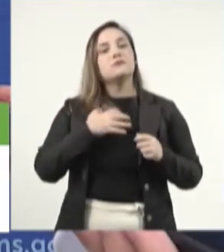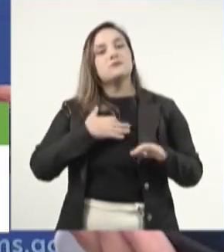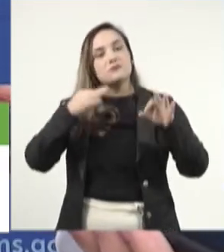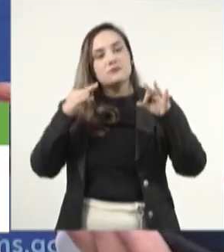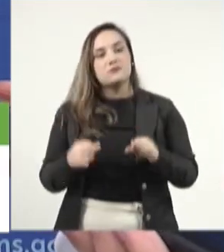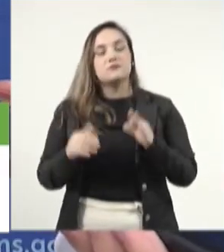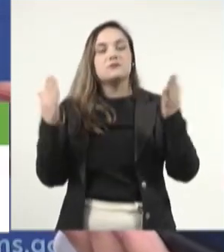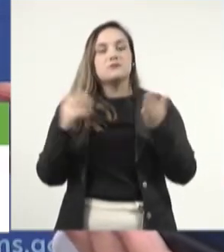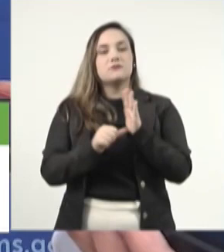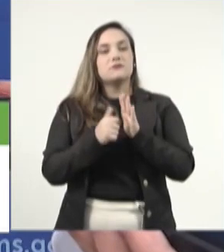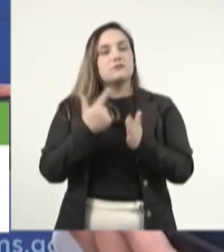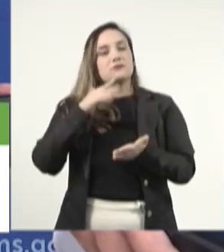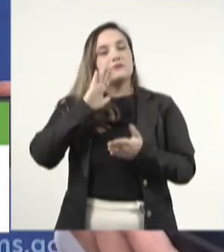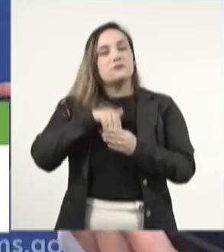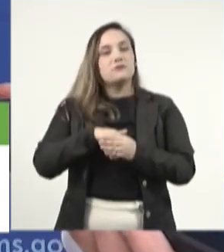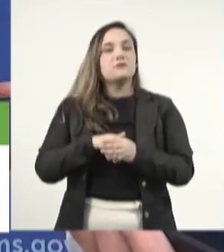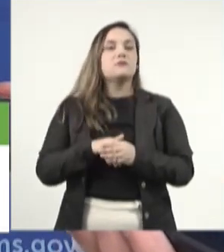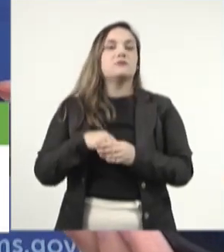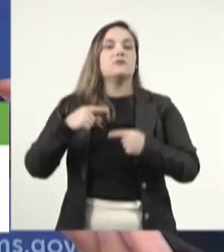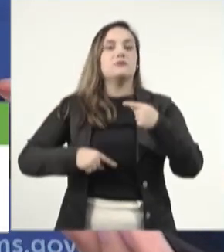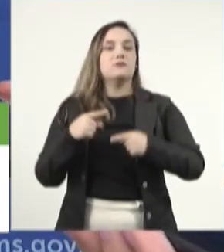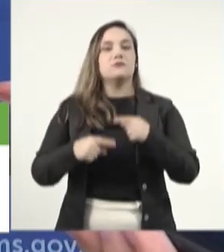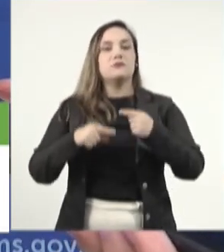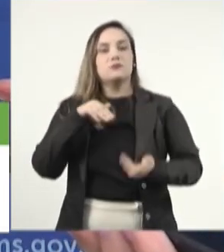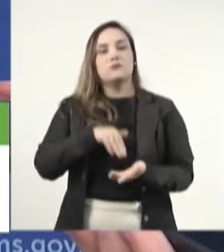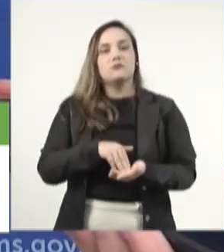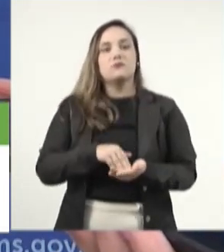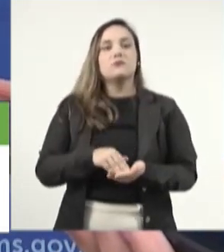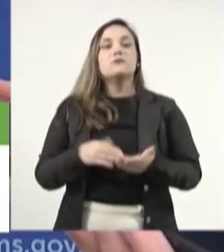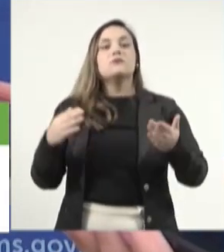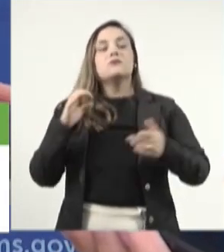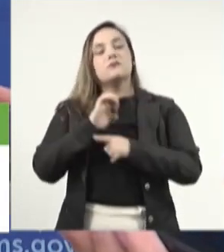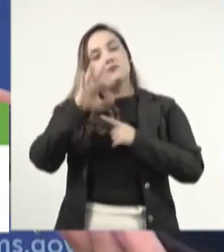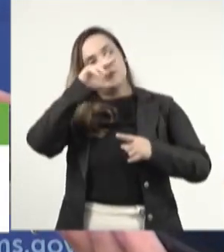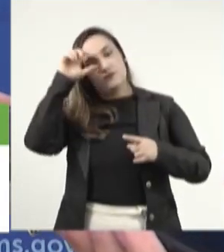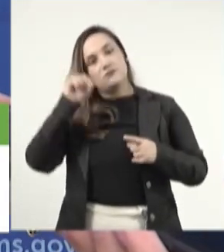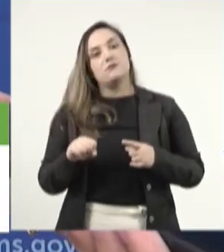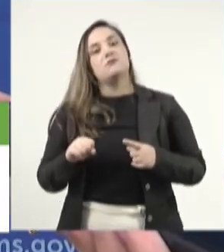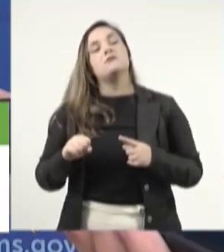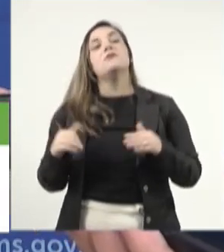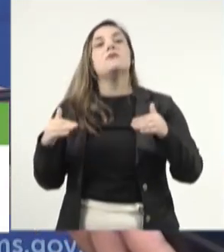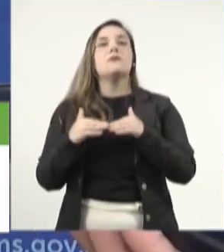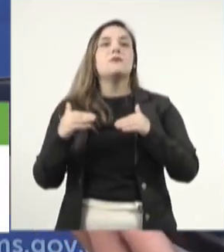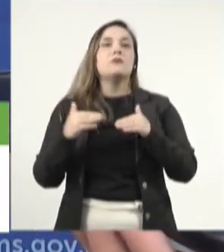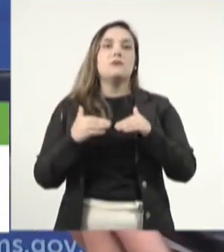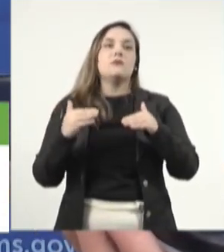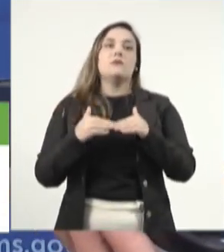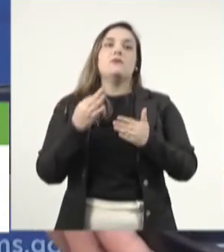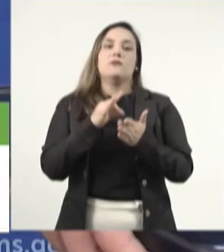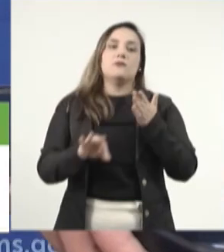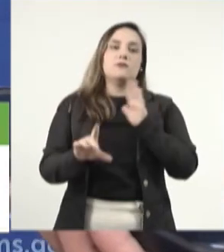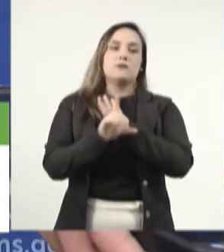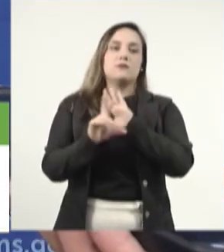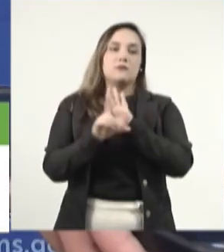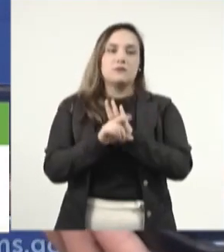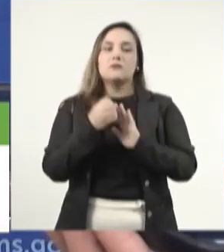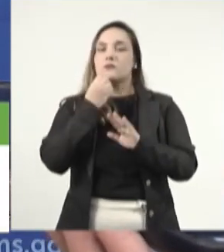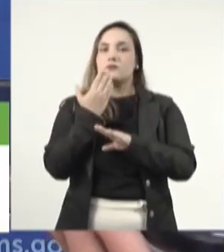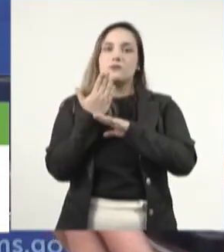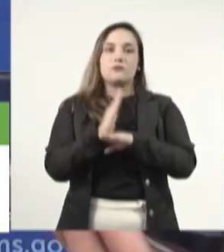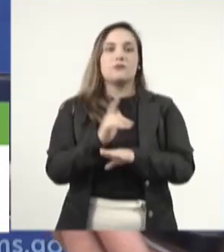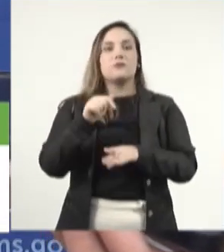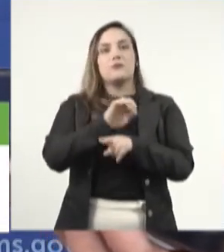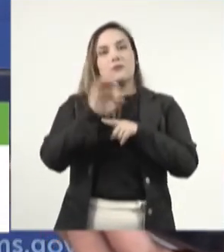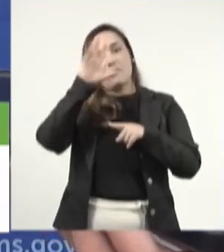segunda votação, depois vai para a redação final, e o governo de Mato Grosso do Sul vai ser sensível em sancionar essa lei e vai ser um ganho muito grande para o estado de